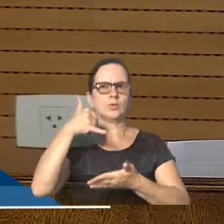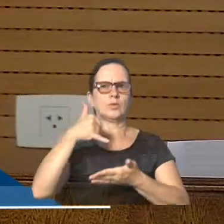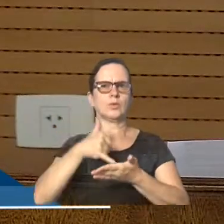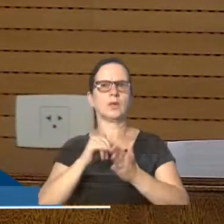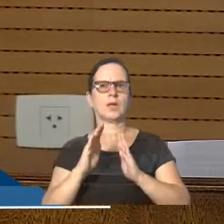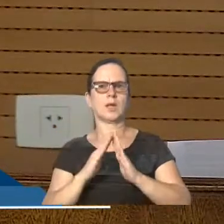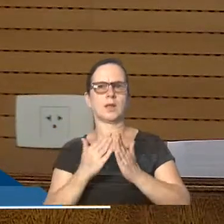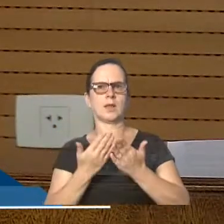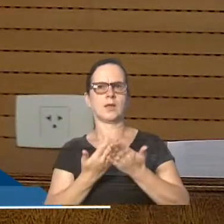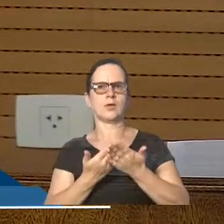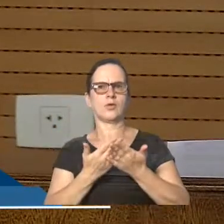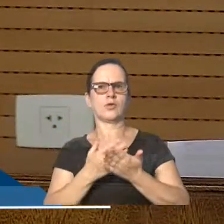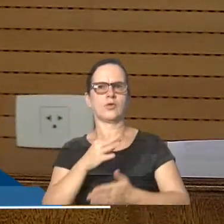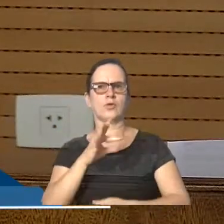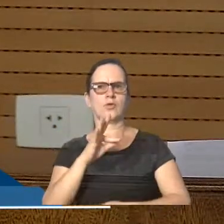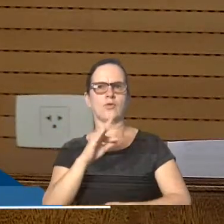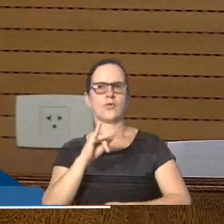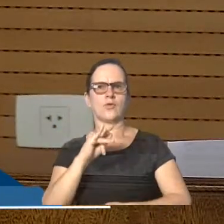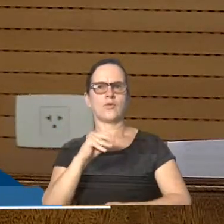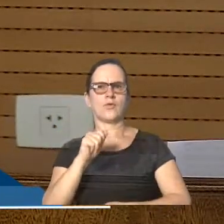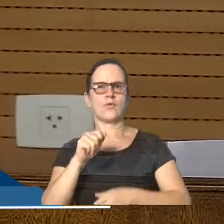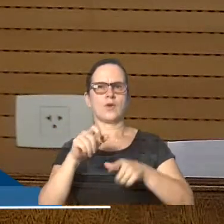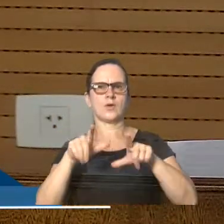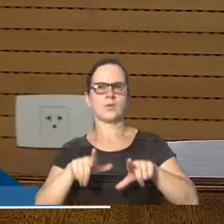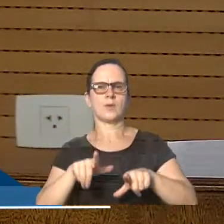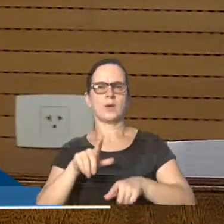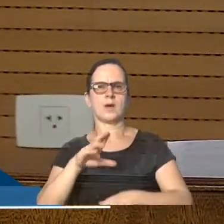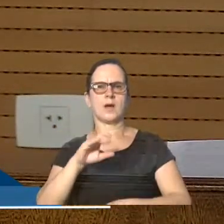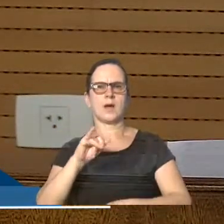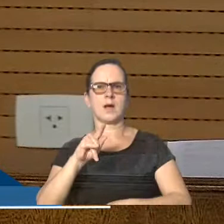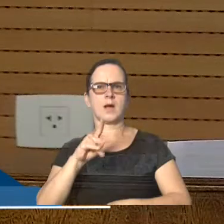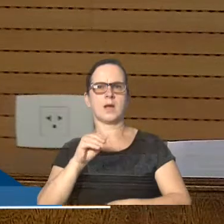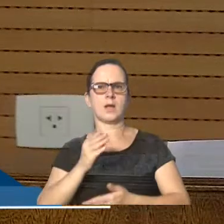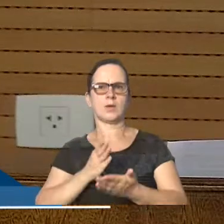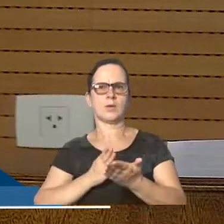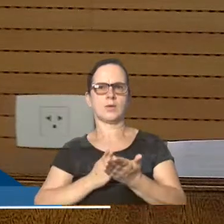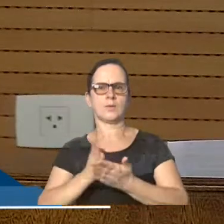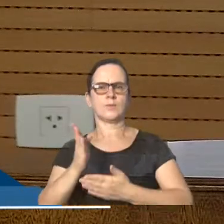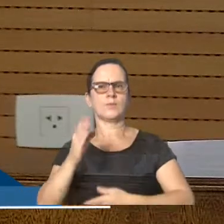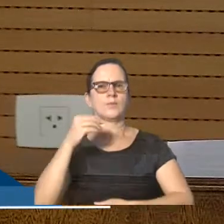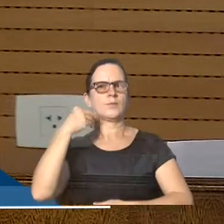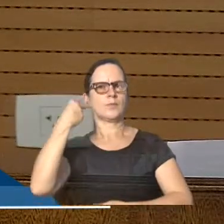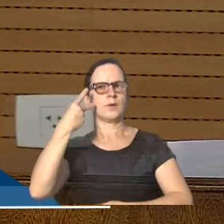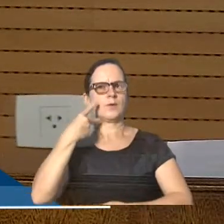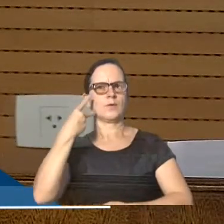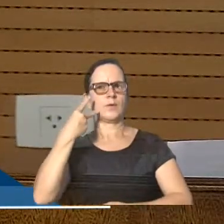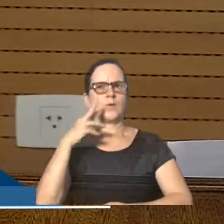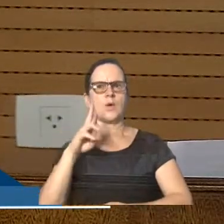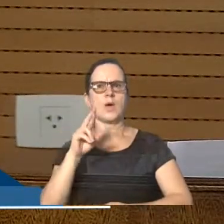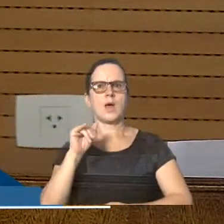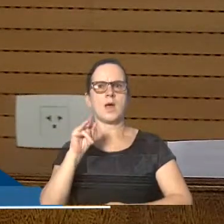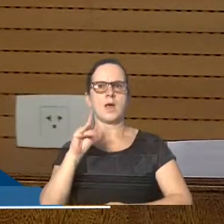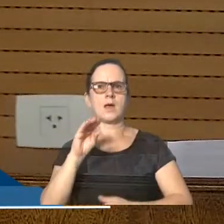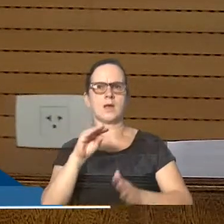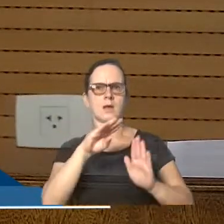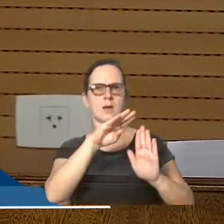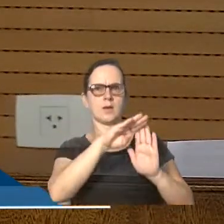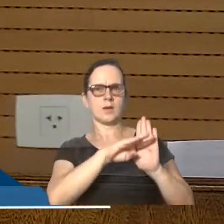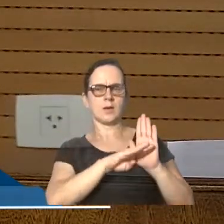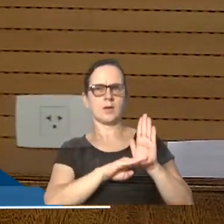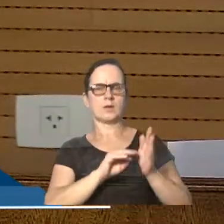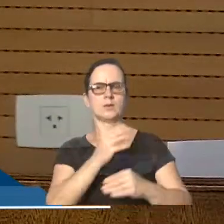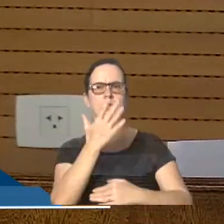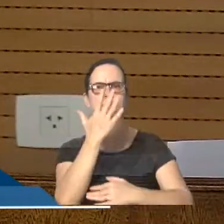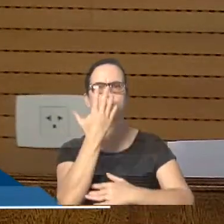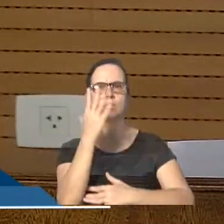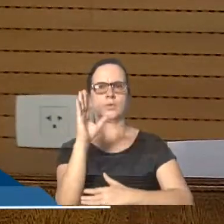Ensino Nossa Senhora de Fátima, no Jardim Casqueiro. Caminhos. Do vereador Ricardo de Oliveira, Ricardo Queixão. Poda de